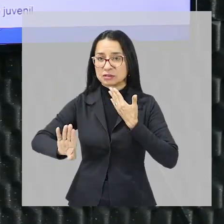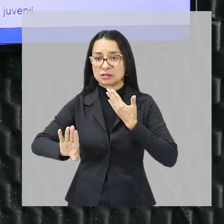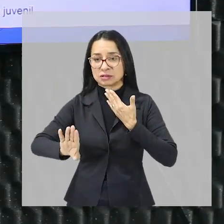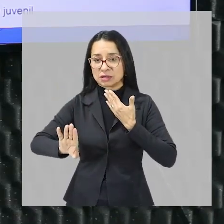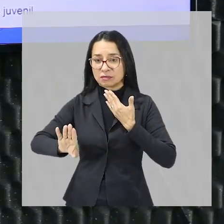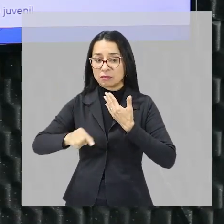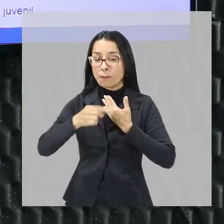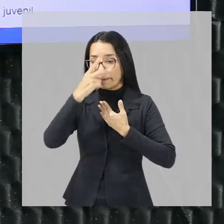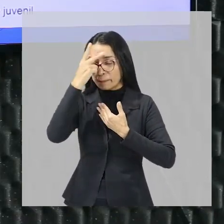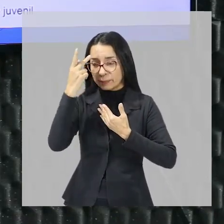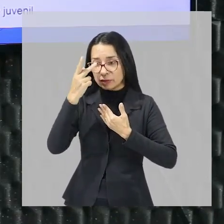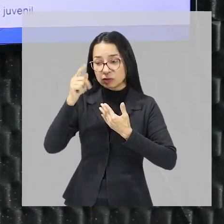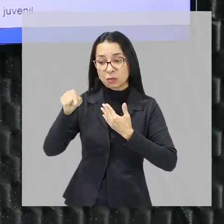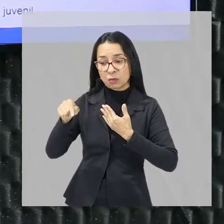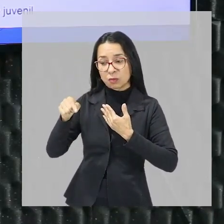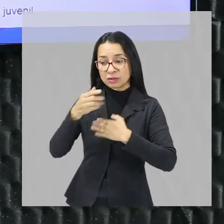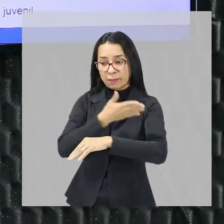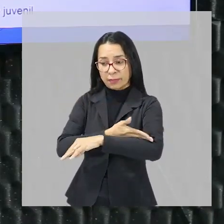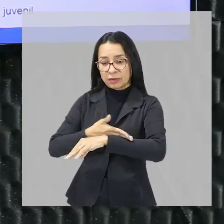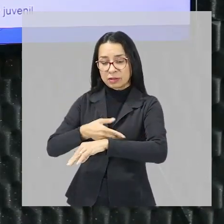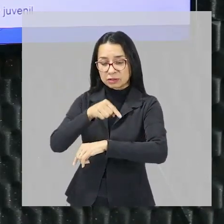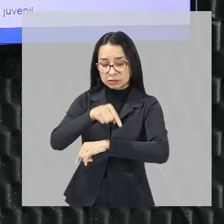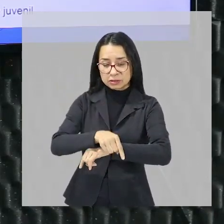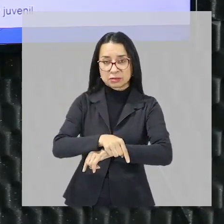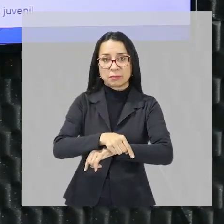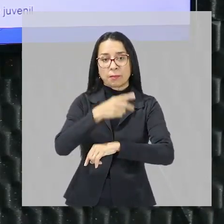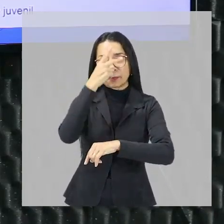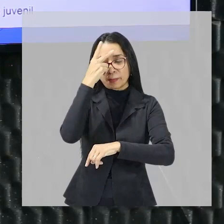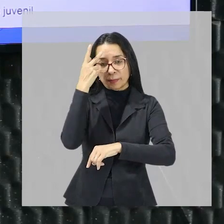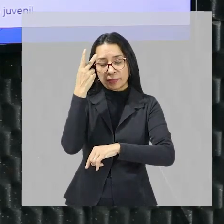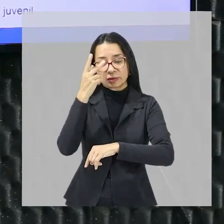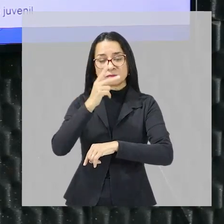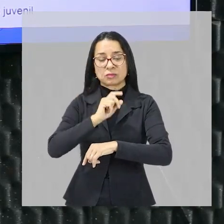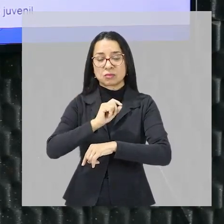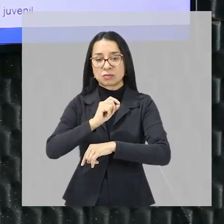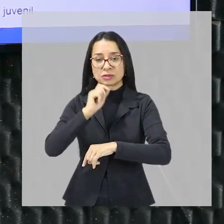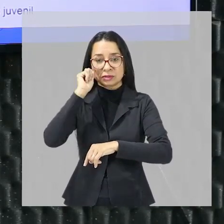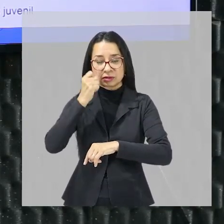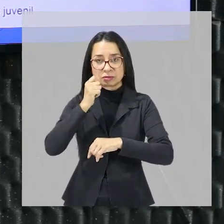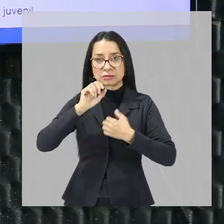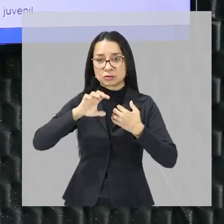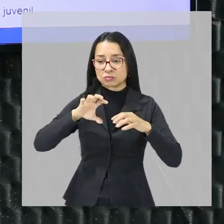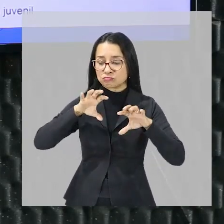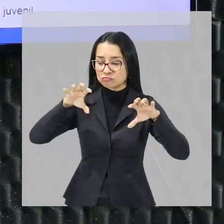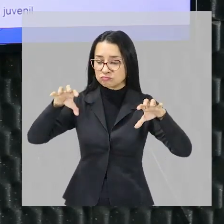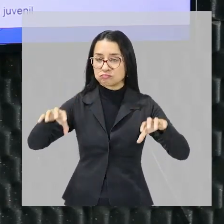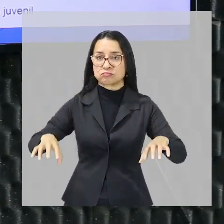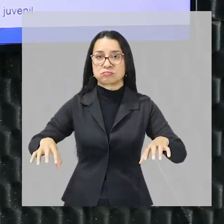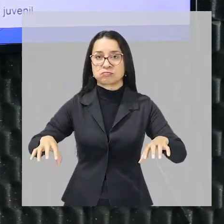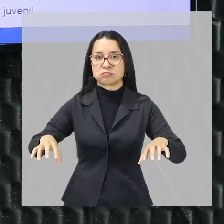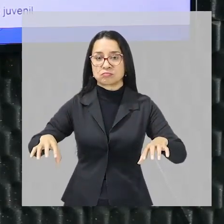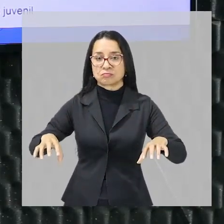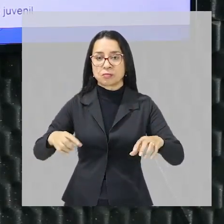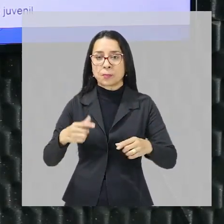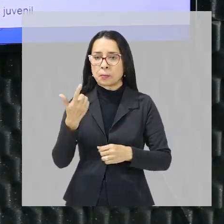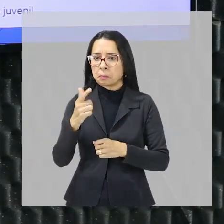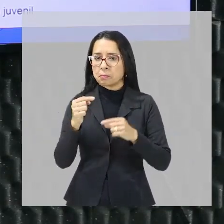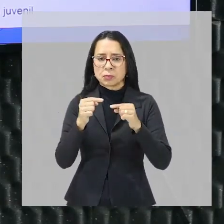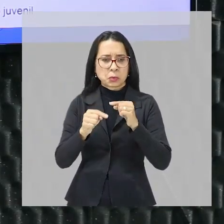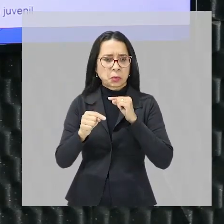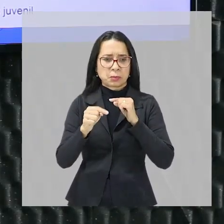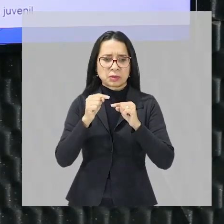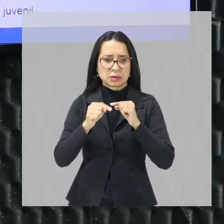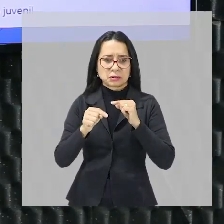negros. E aí a primeira opção ela tem a ver com o impacto do medo da corrida armamentista. Gente, não tem nada a ver com